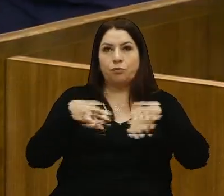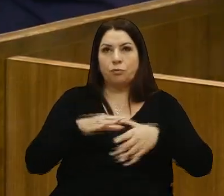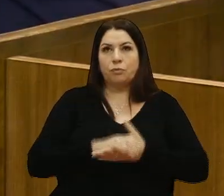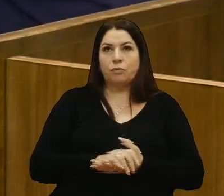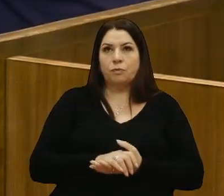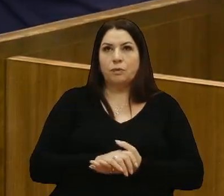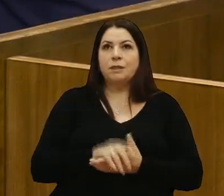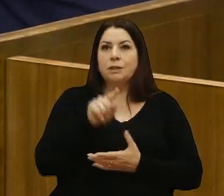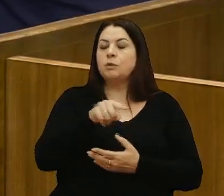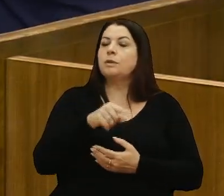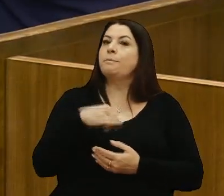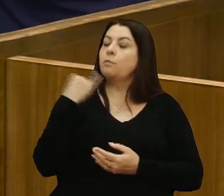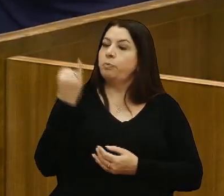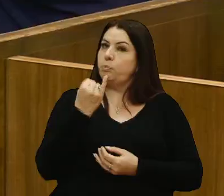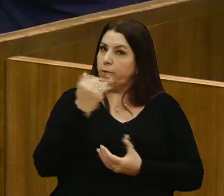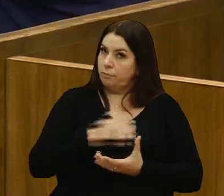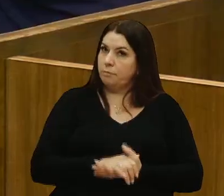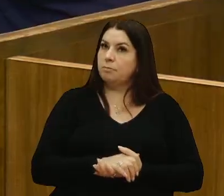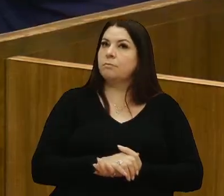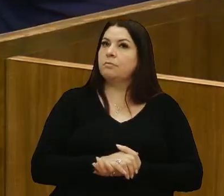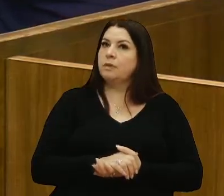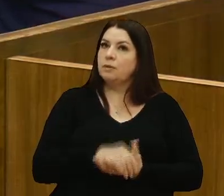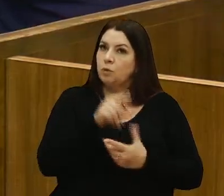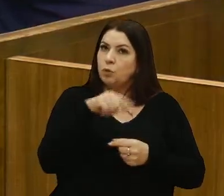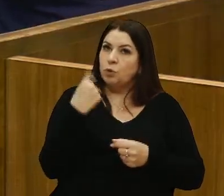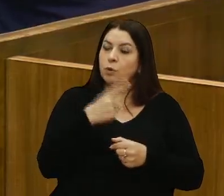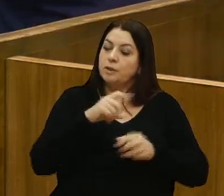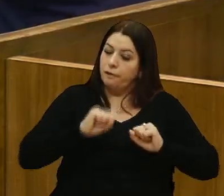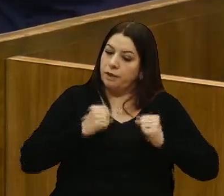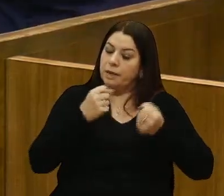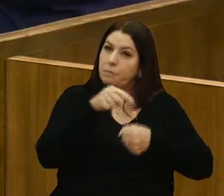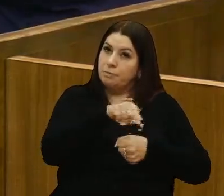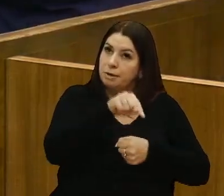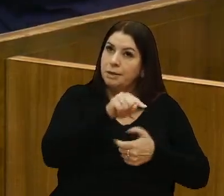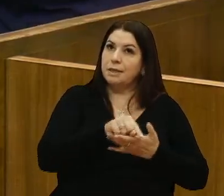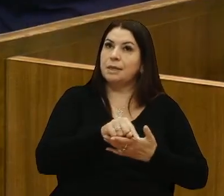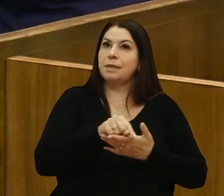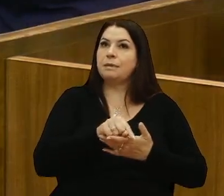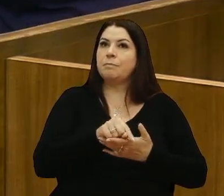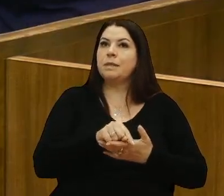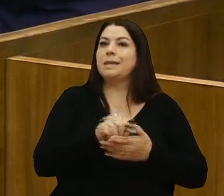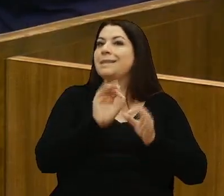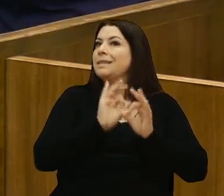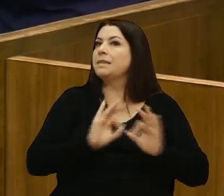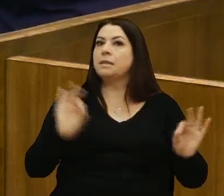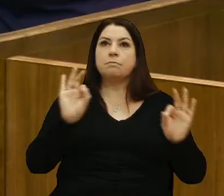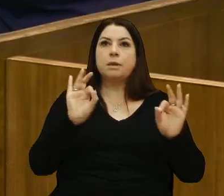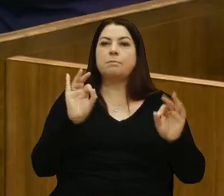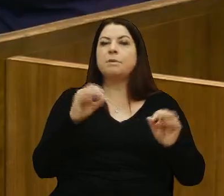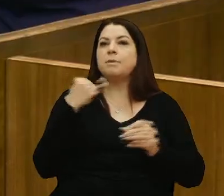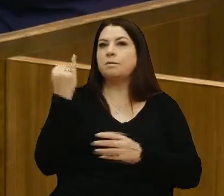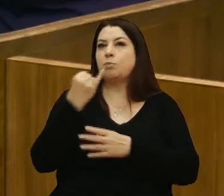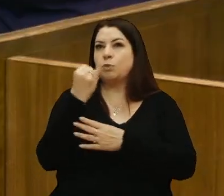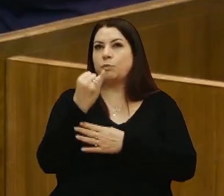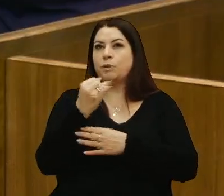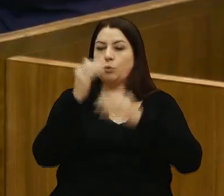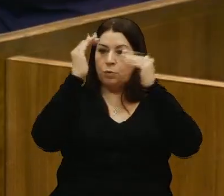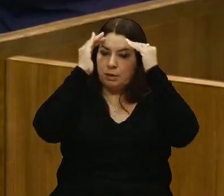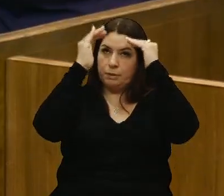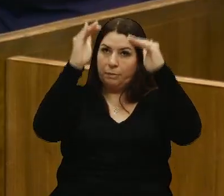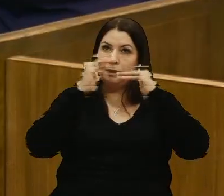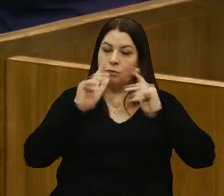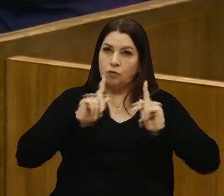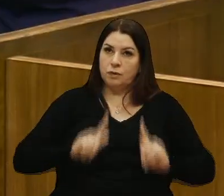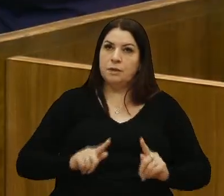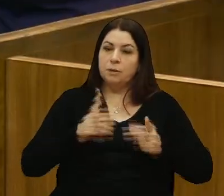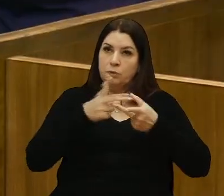prejudicado. Isso é muito importante. O que nós defendemos aqui é simples, mas é essencial. Respeito à